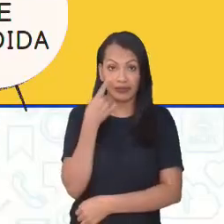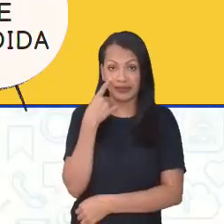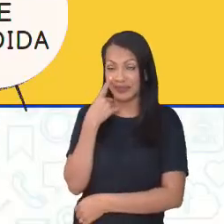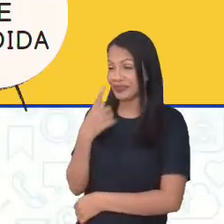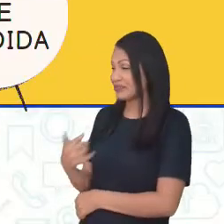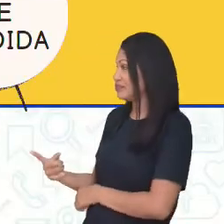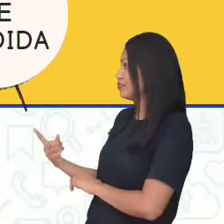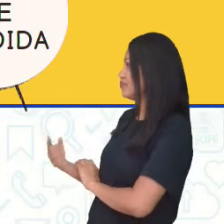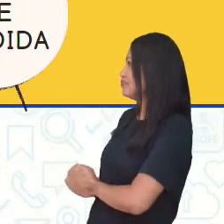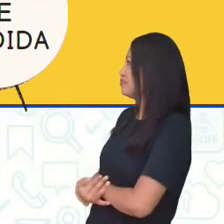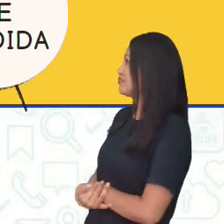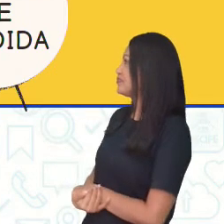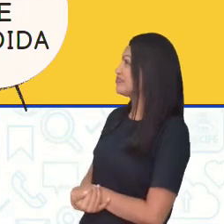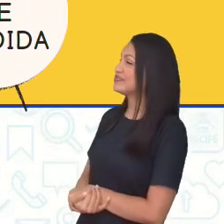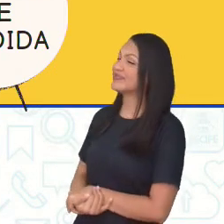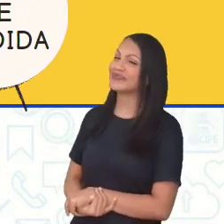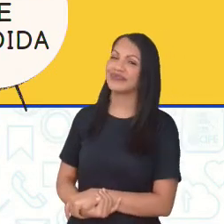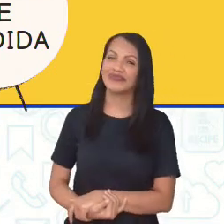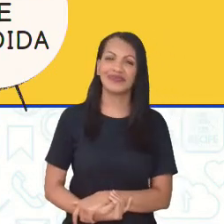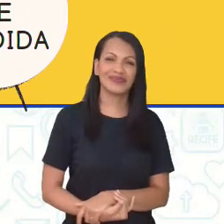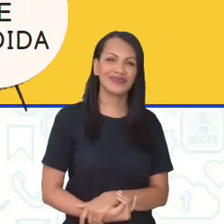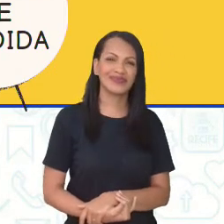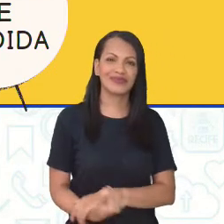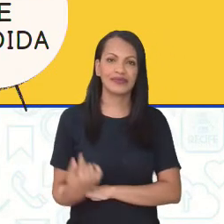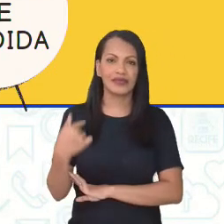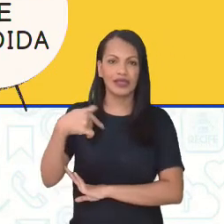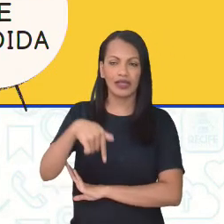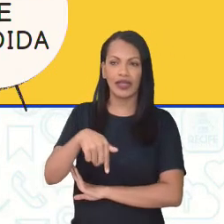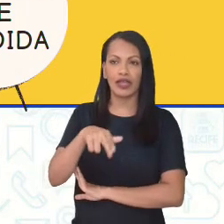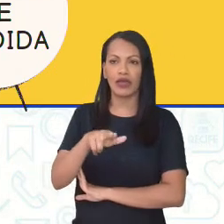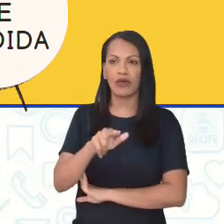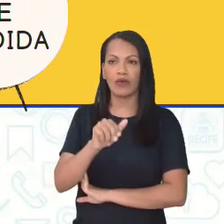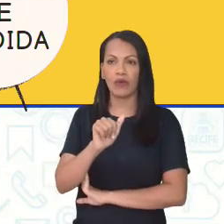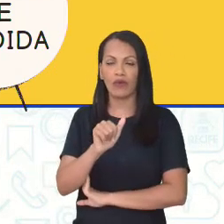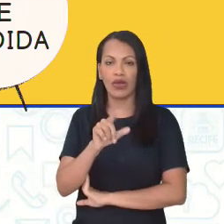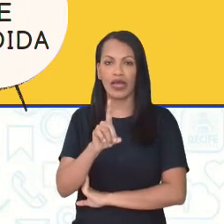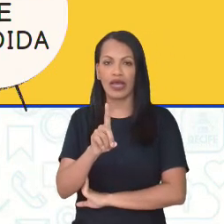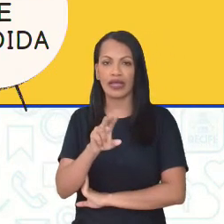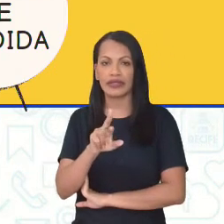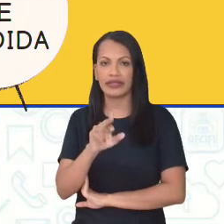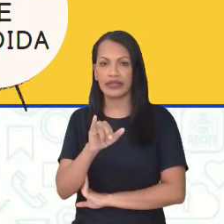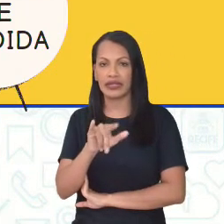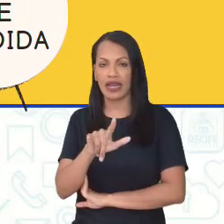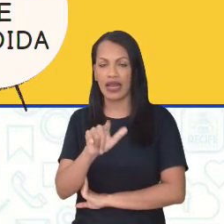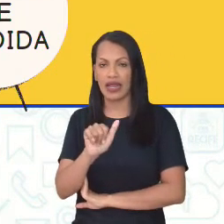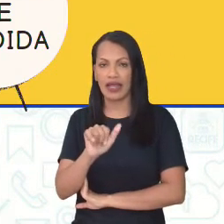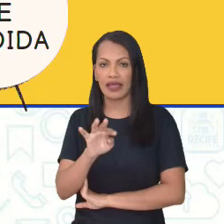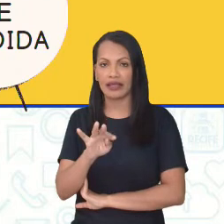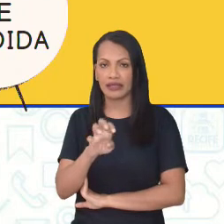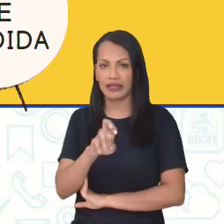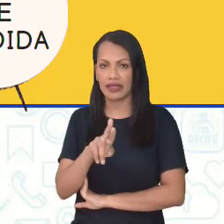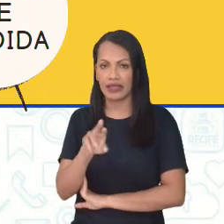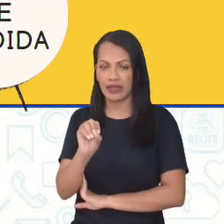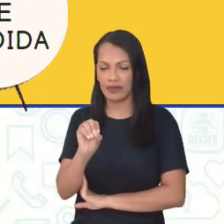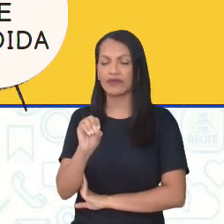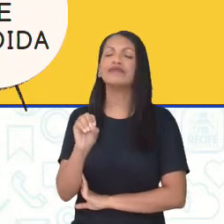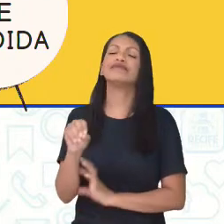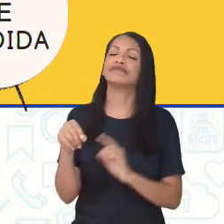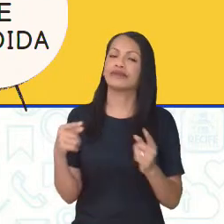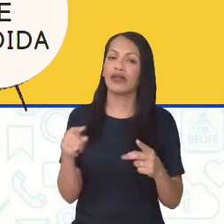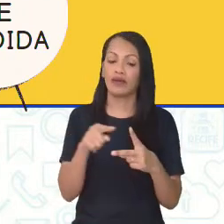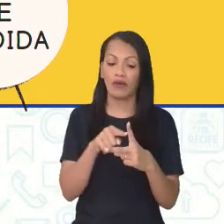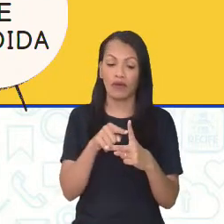os meninos perceberem. Quadriláteros. Tem a ver com retas, tem a ver com ângulos, com